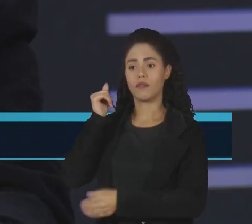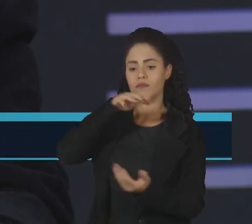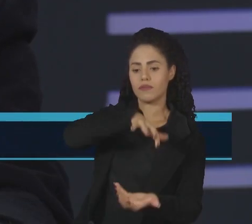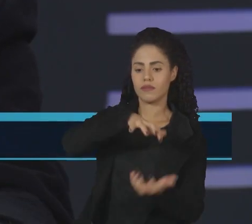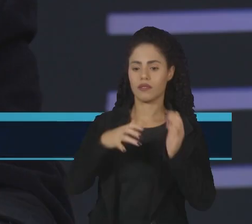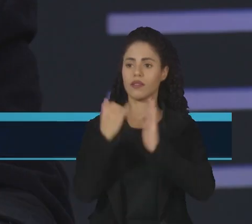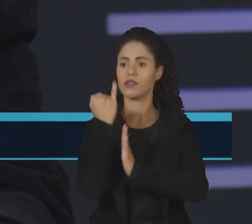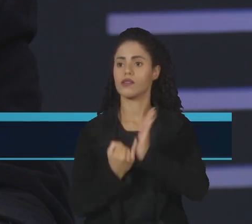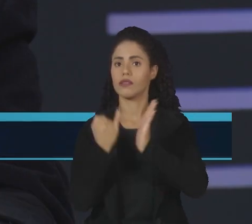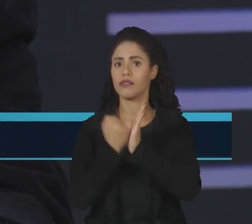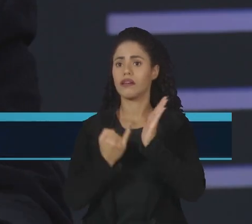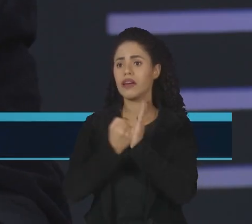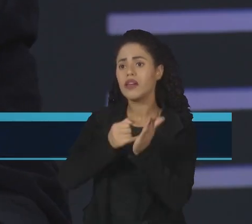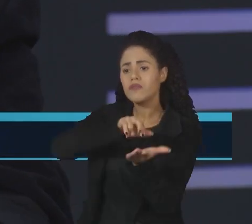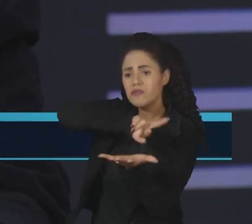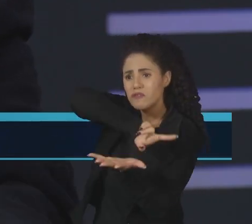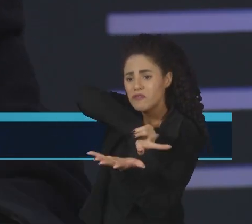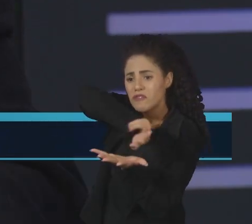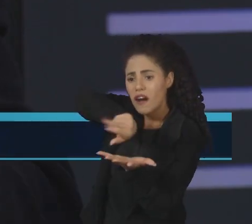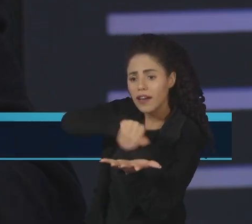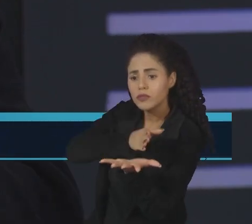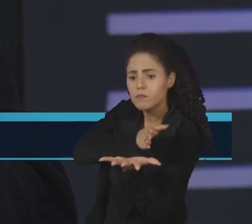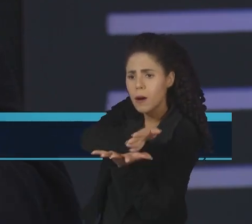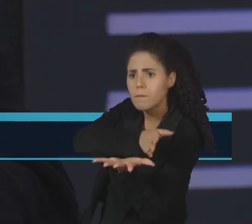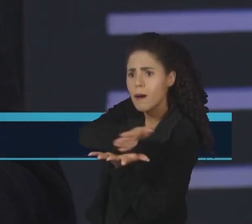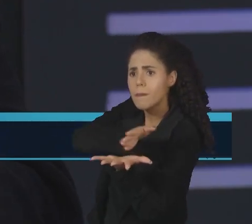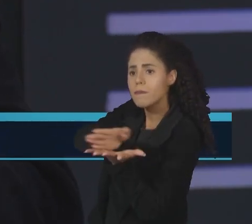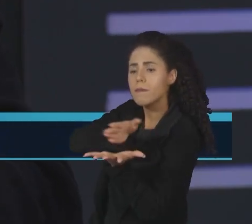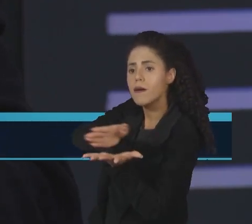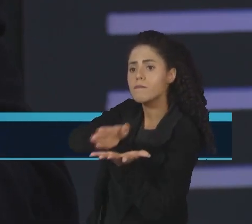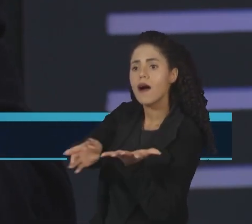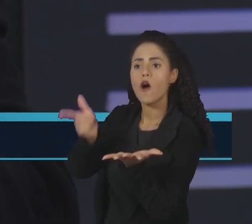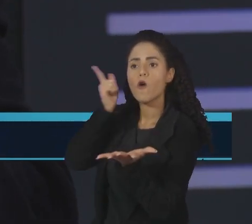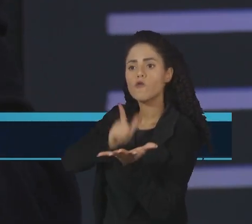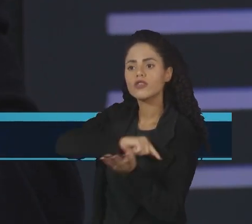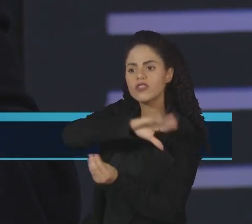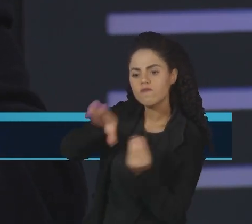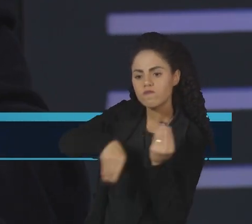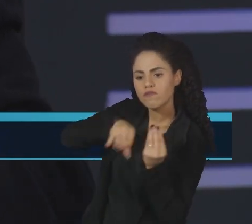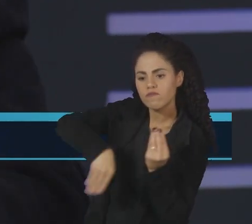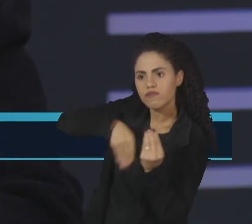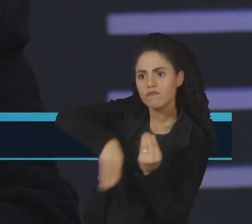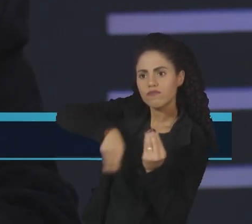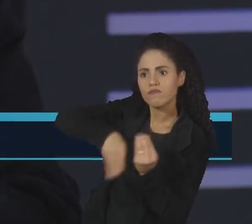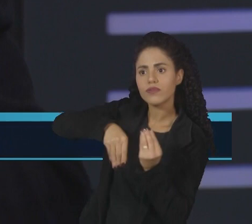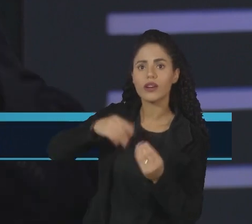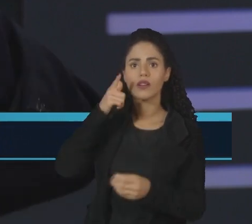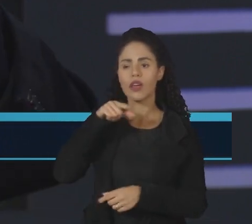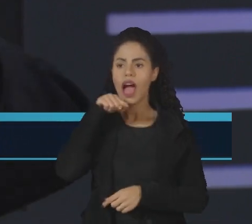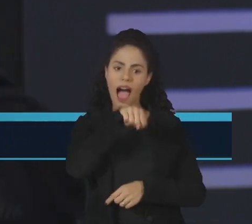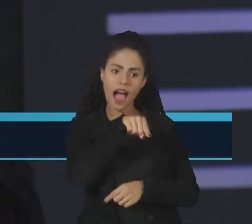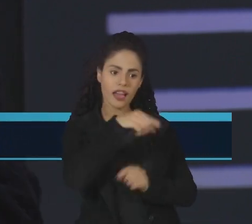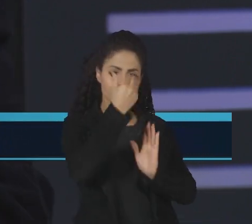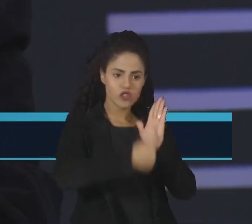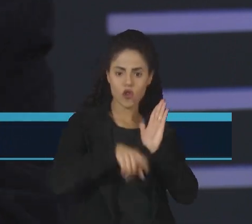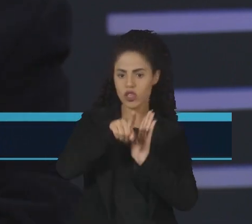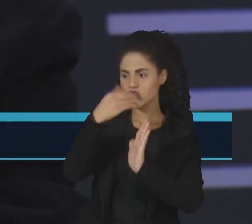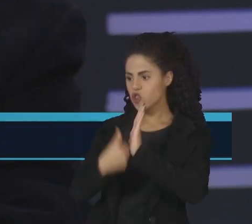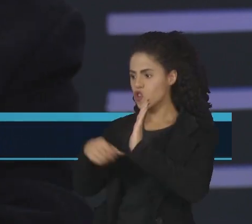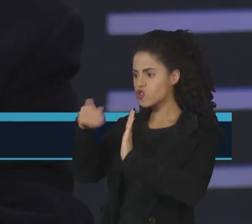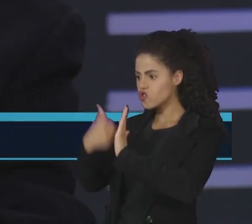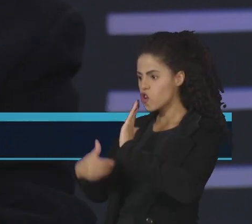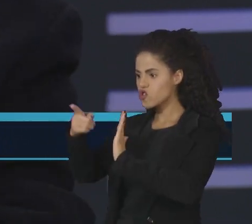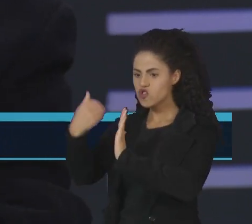sabe que muitos setores econômicos do país, eles conseguem criar jabuticabas ali Então, aqui eu tenho desconto, aqui eu tenho desconto. Quem não